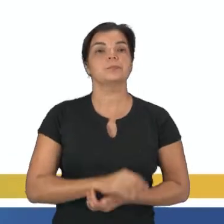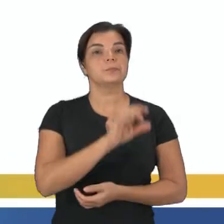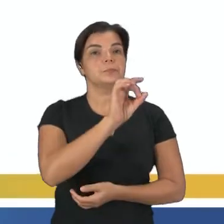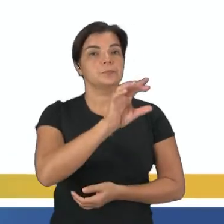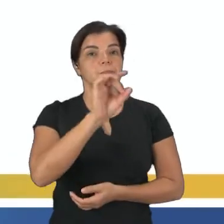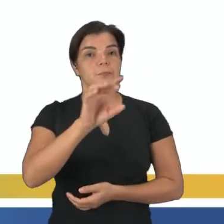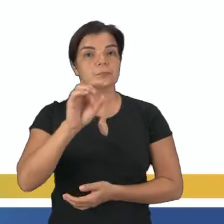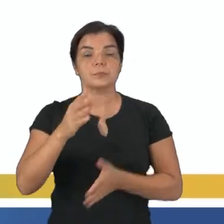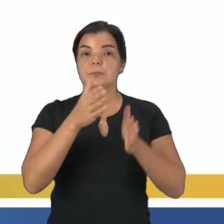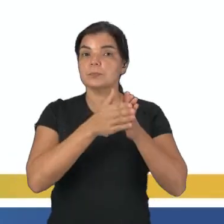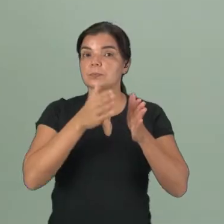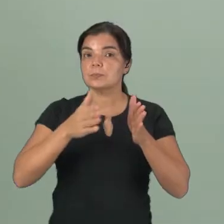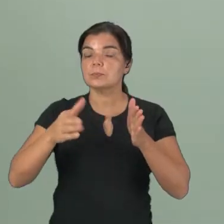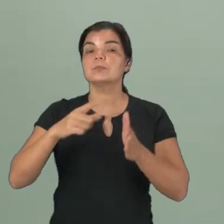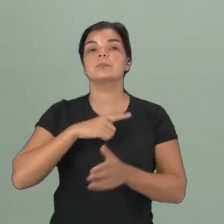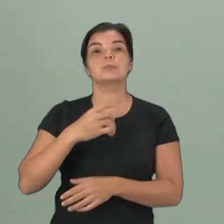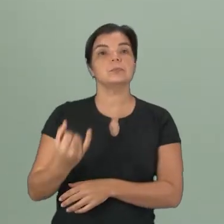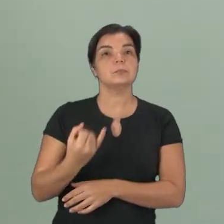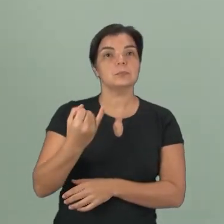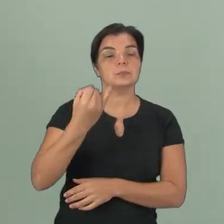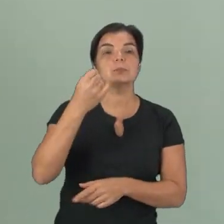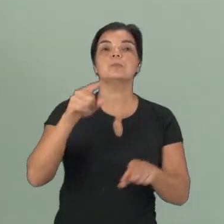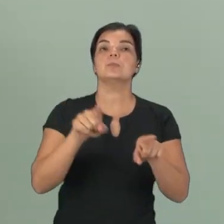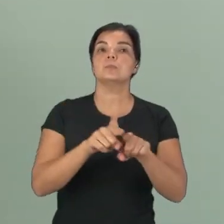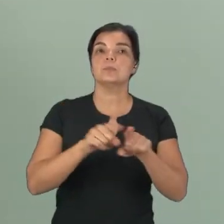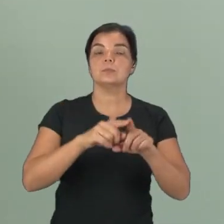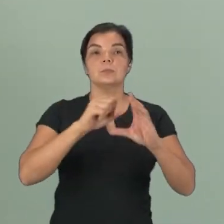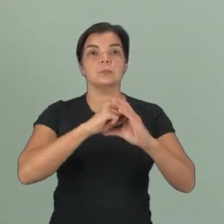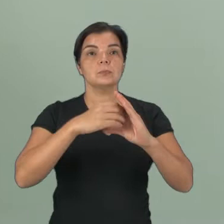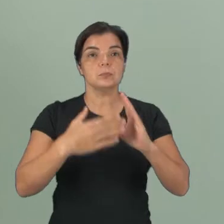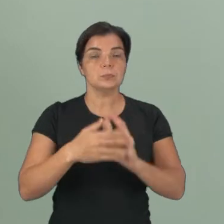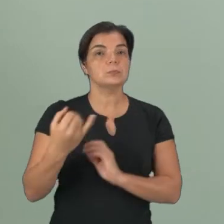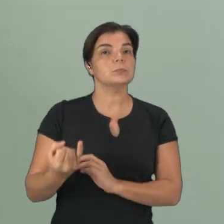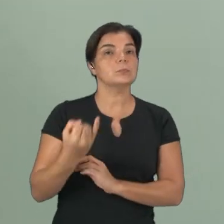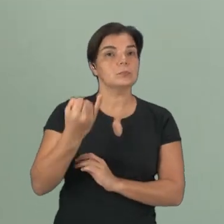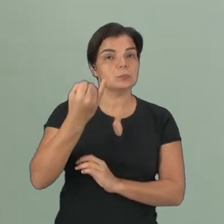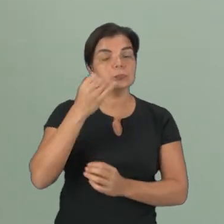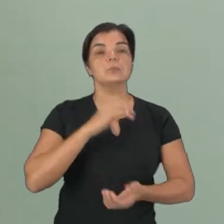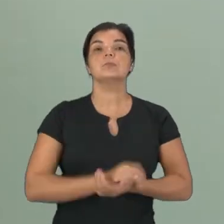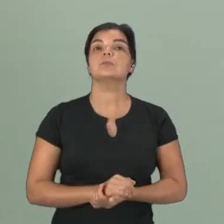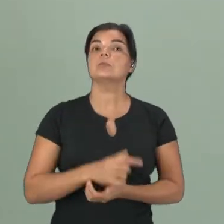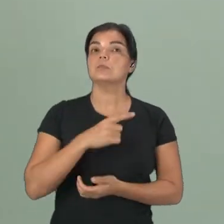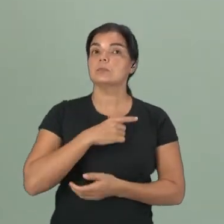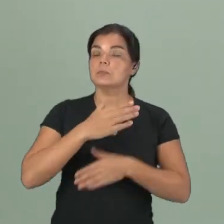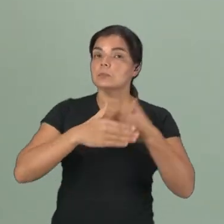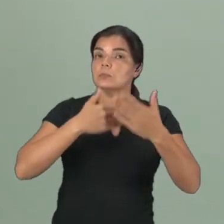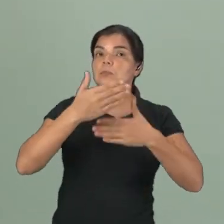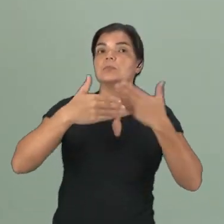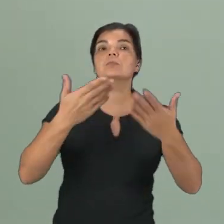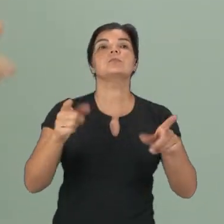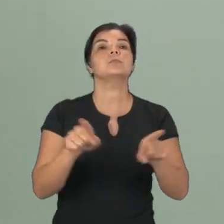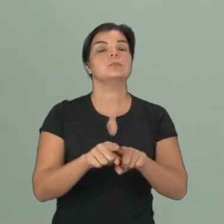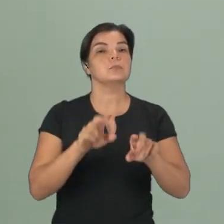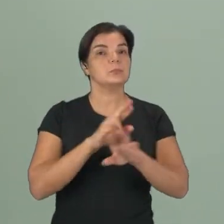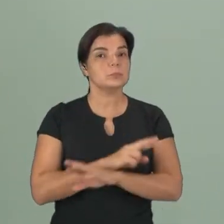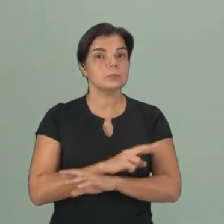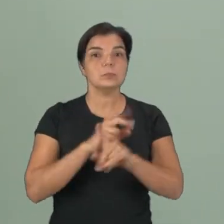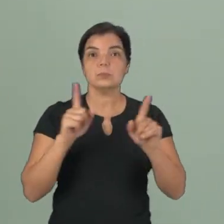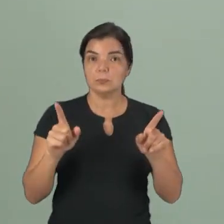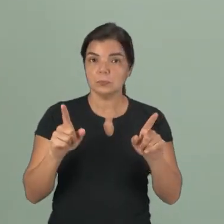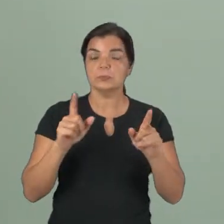desses períodos vão ter uma importância, um marco, uma característica fundamental e vão se desenvolver de